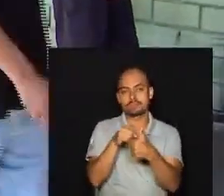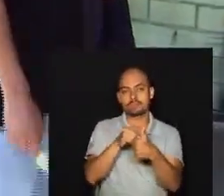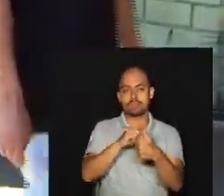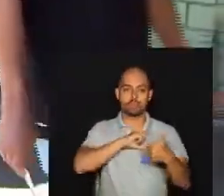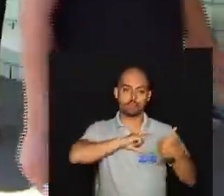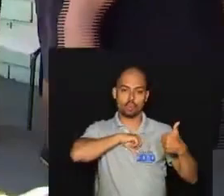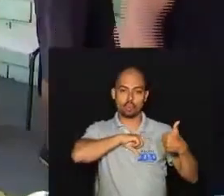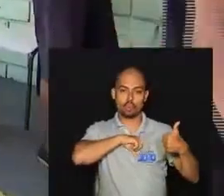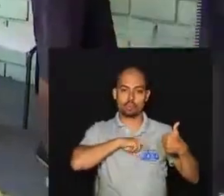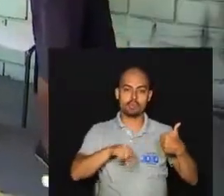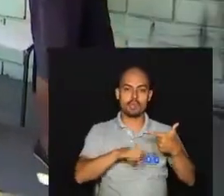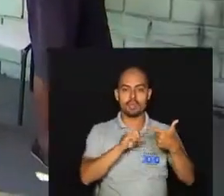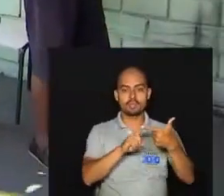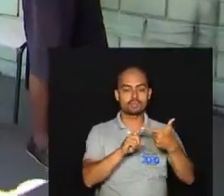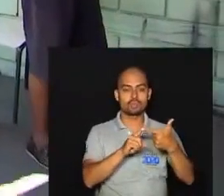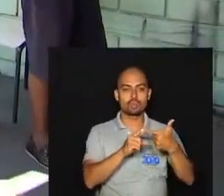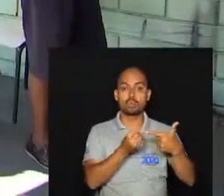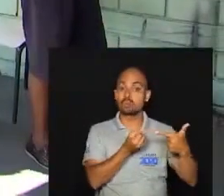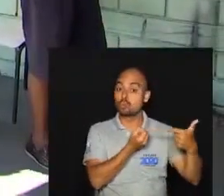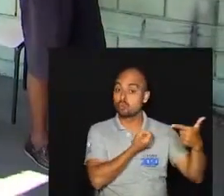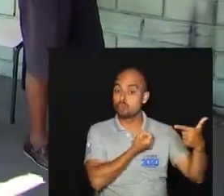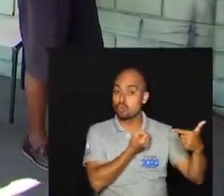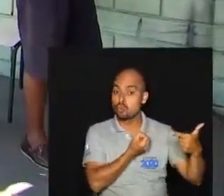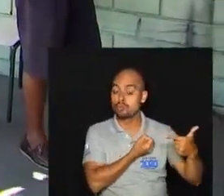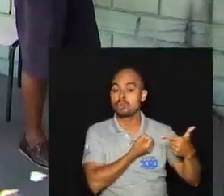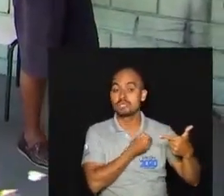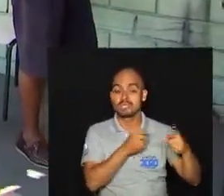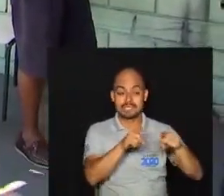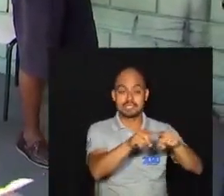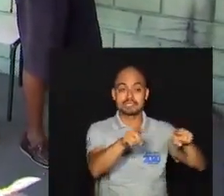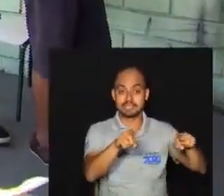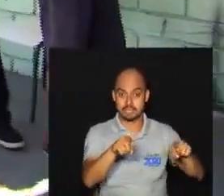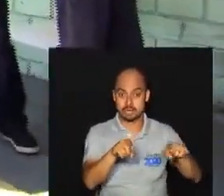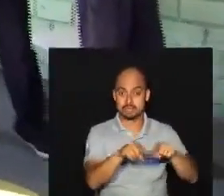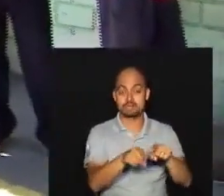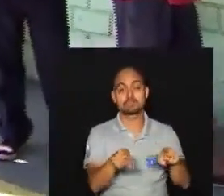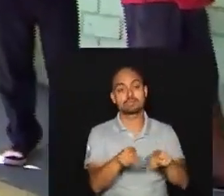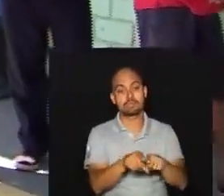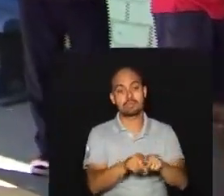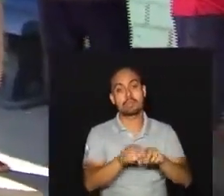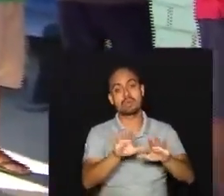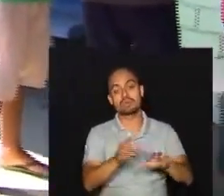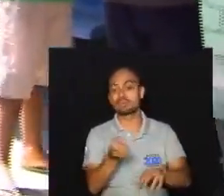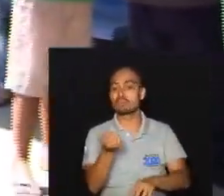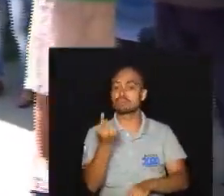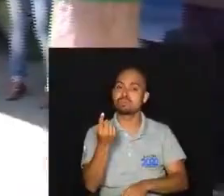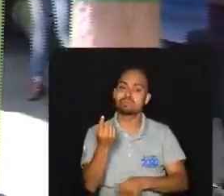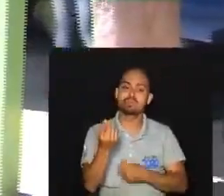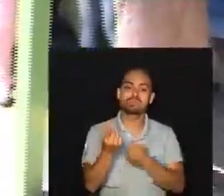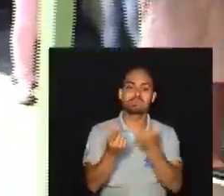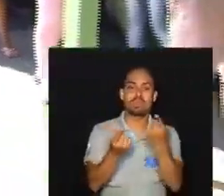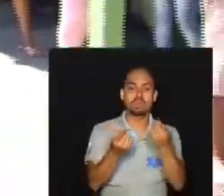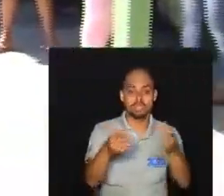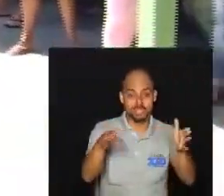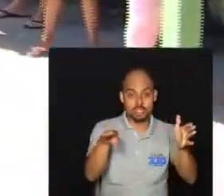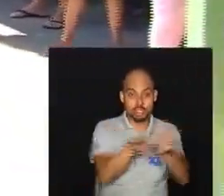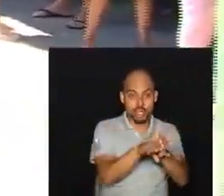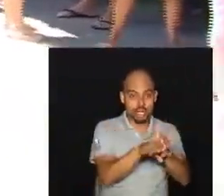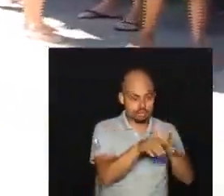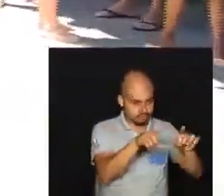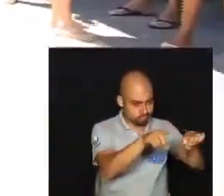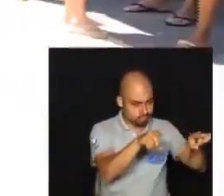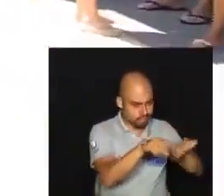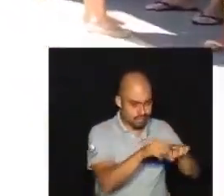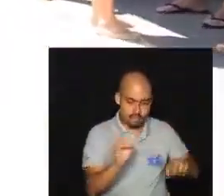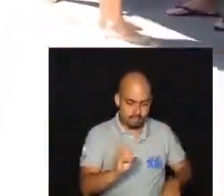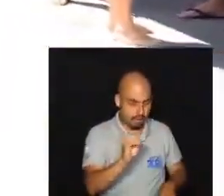com uma colinha na mão, onde é a sala da sessão, mas alguns chegam nessa sala, como aconteceu com a dona Irene,